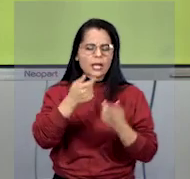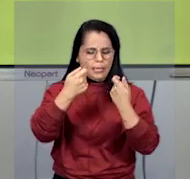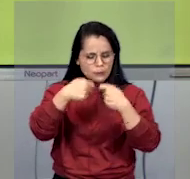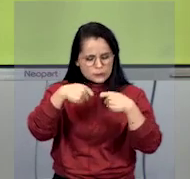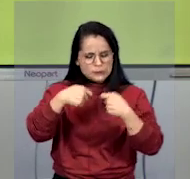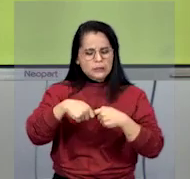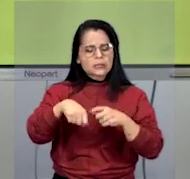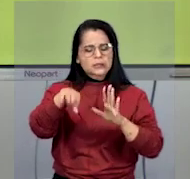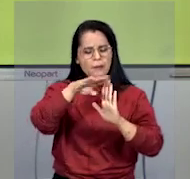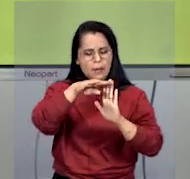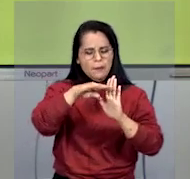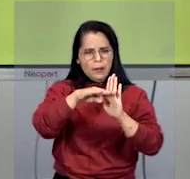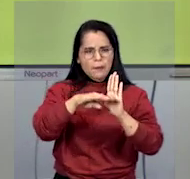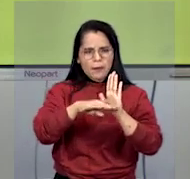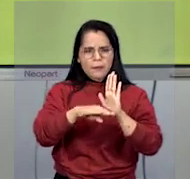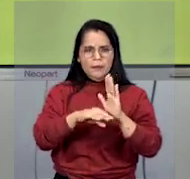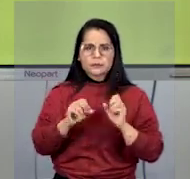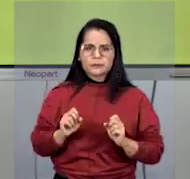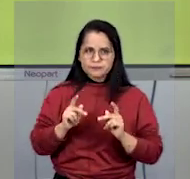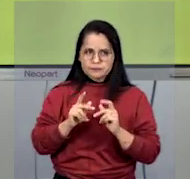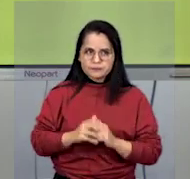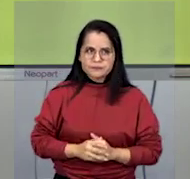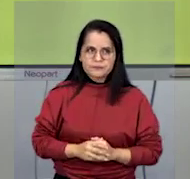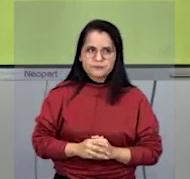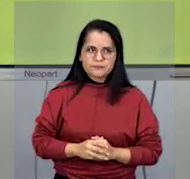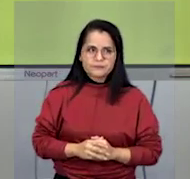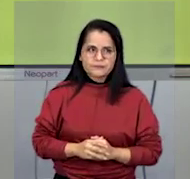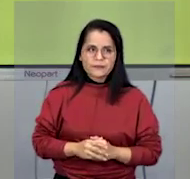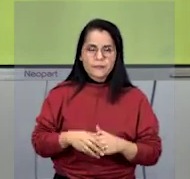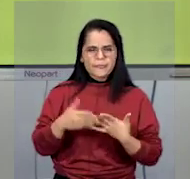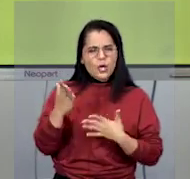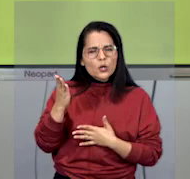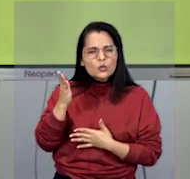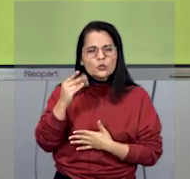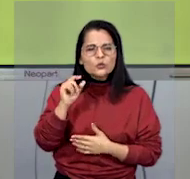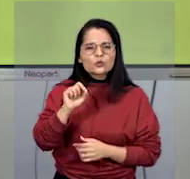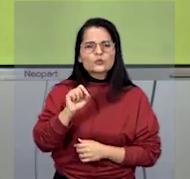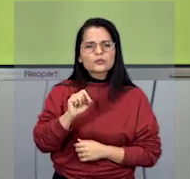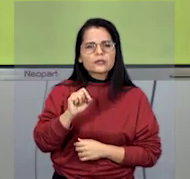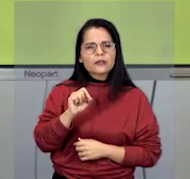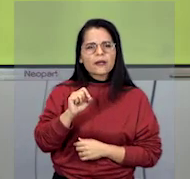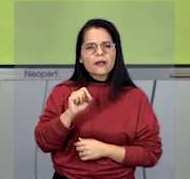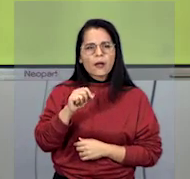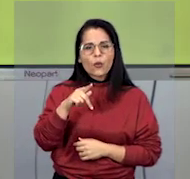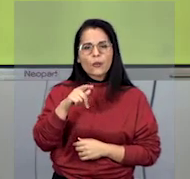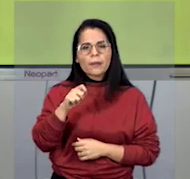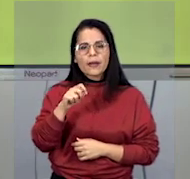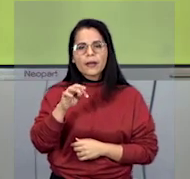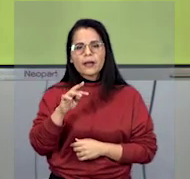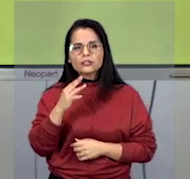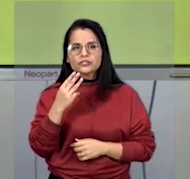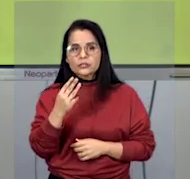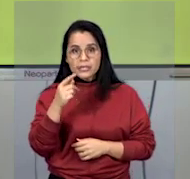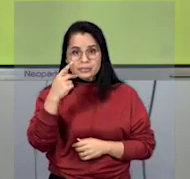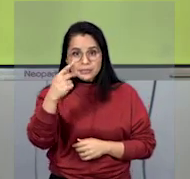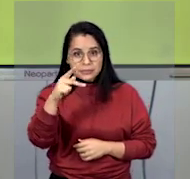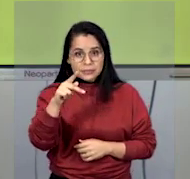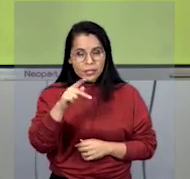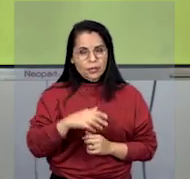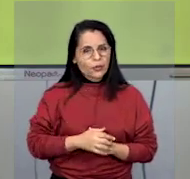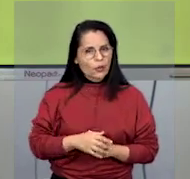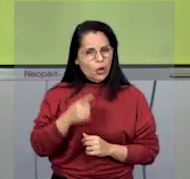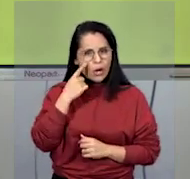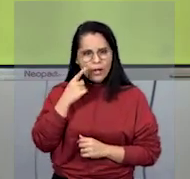isso e isso. Ok? Aí eu trouxe um trecho do PET 3, do seu PET,